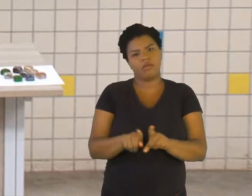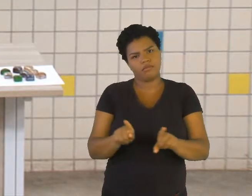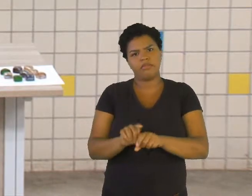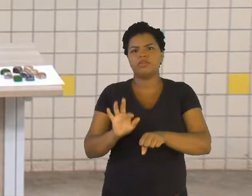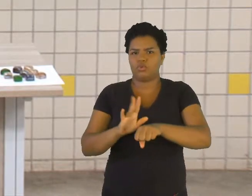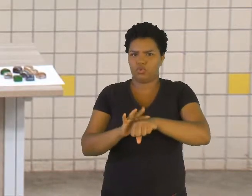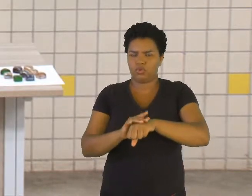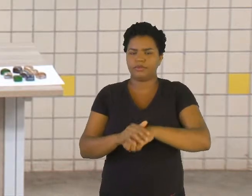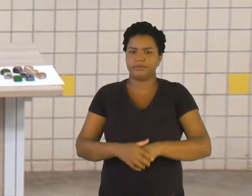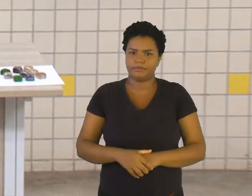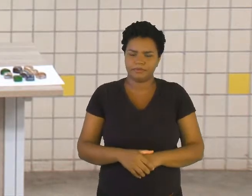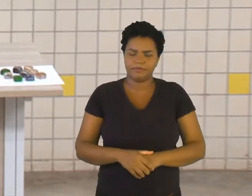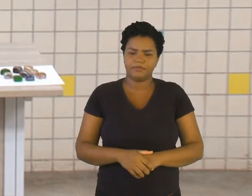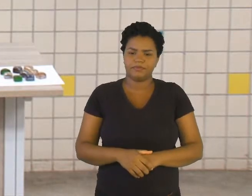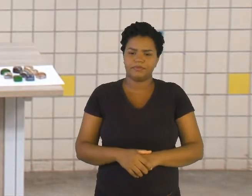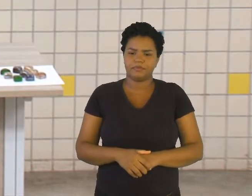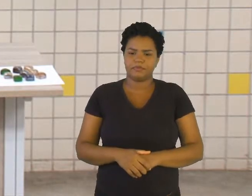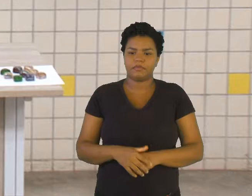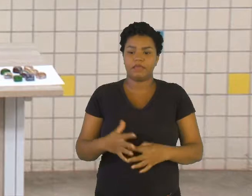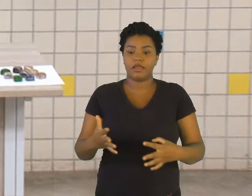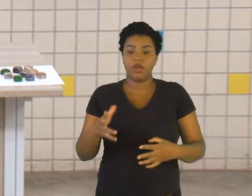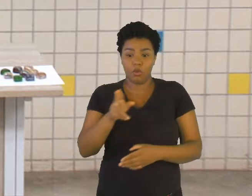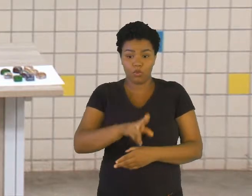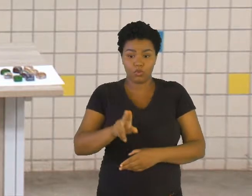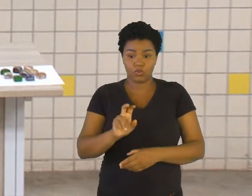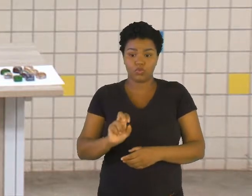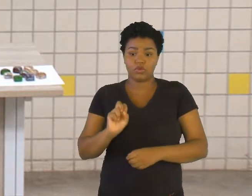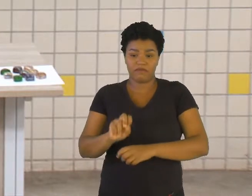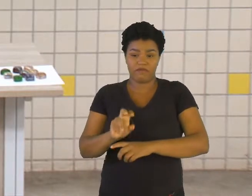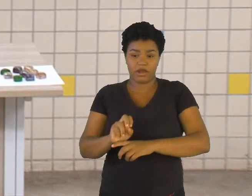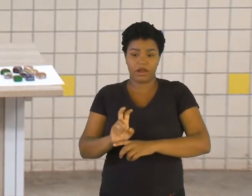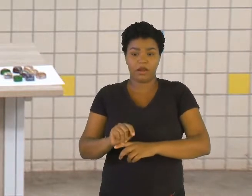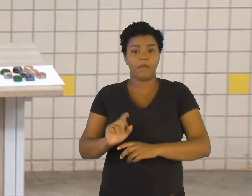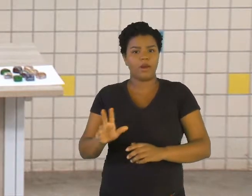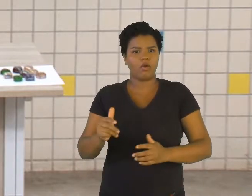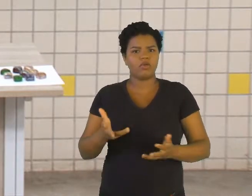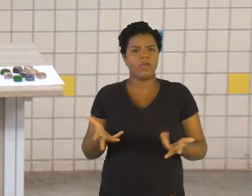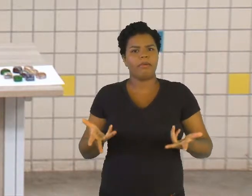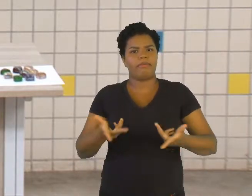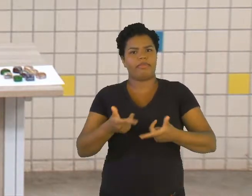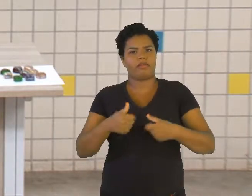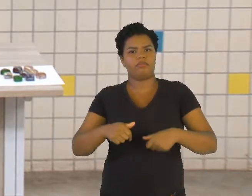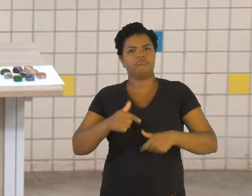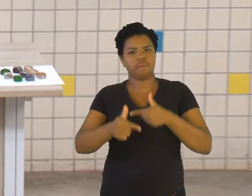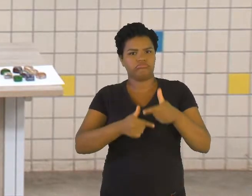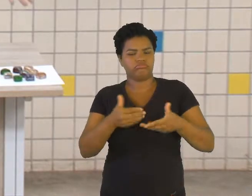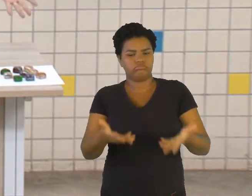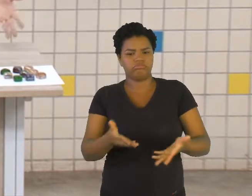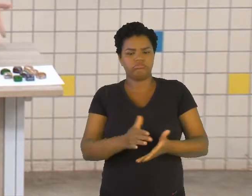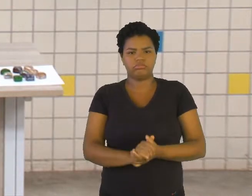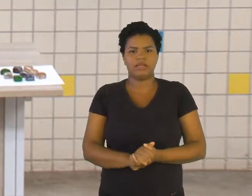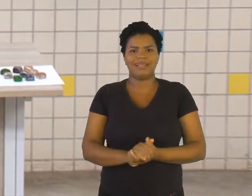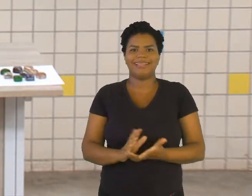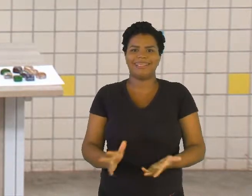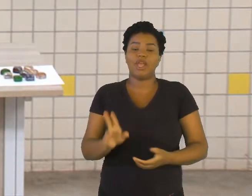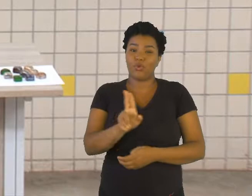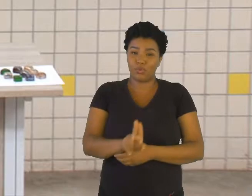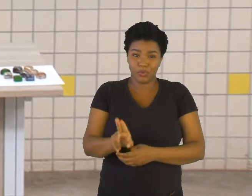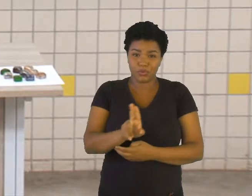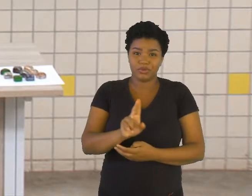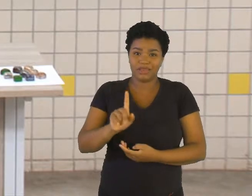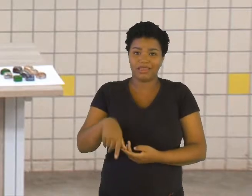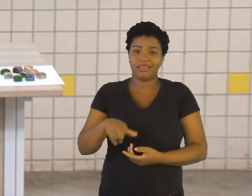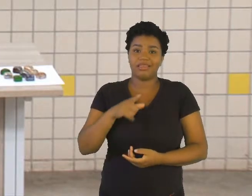agrotóxico para ser eficiente nessa função. E essa utilização está trazendo o quê? Consequências para